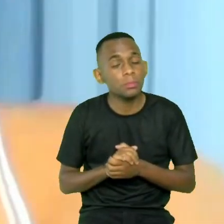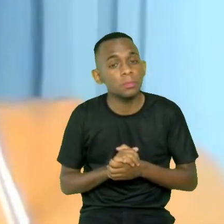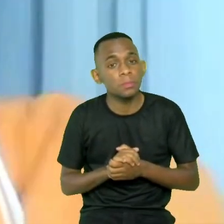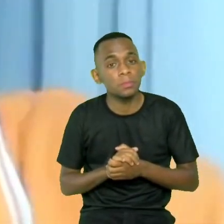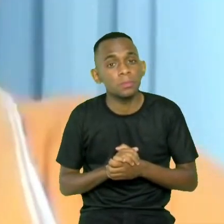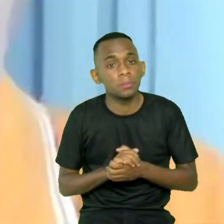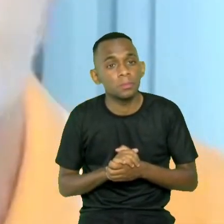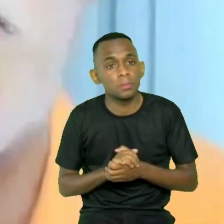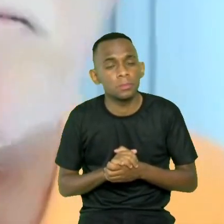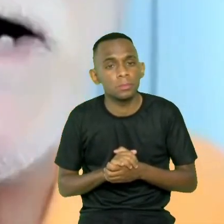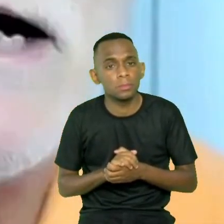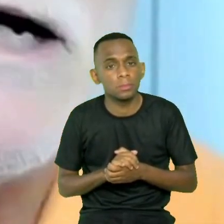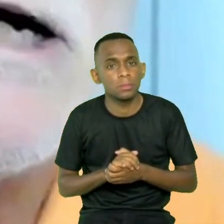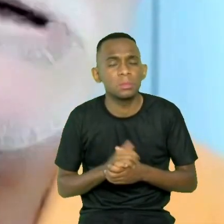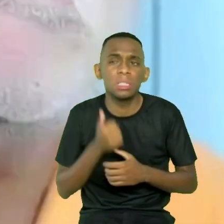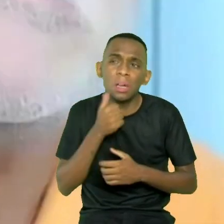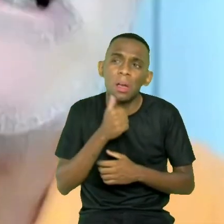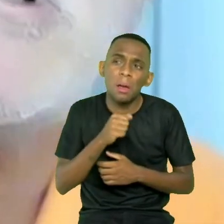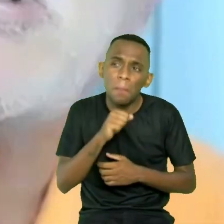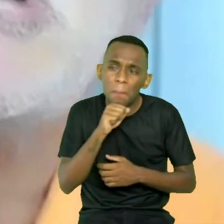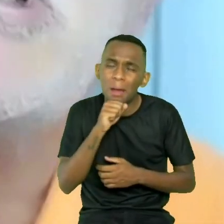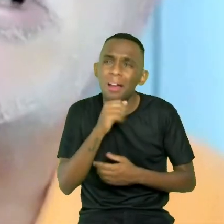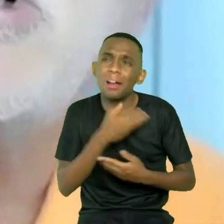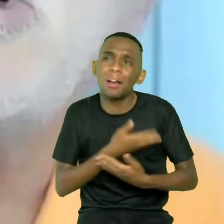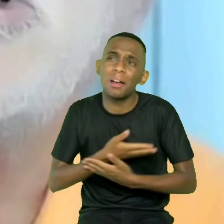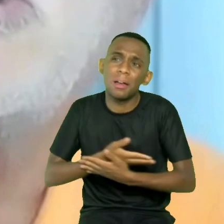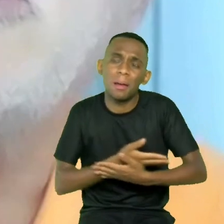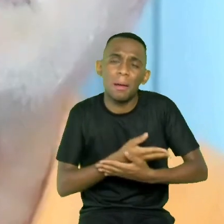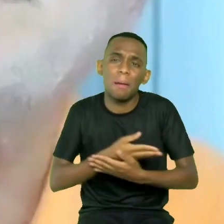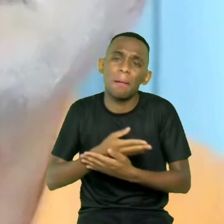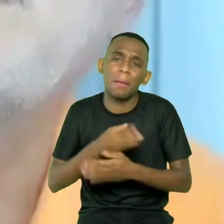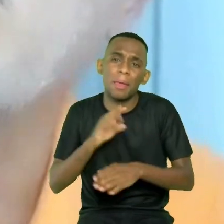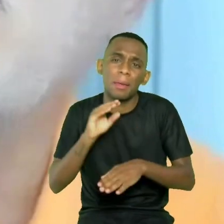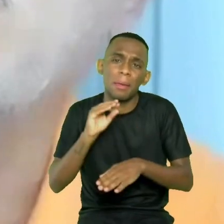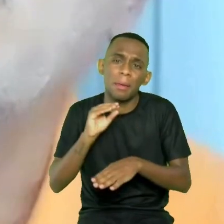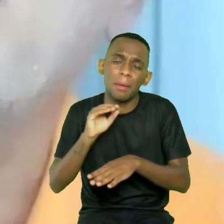somando aí mãe, babá,